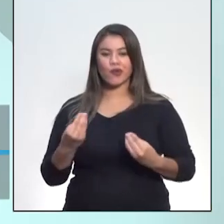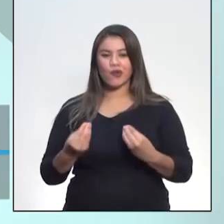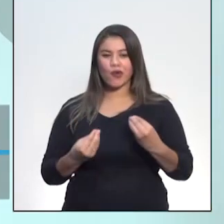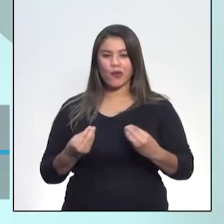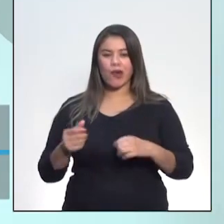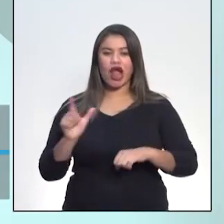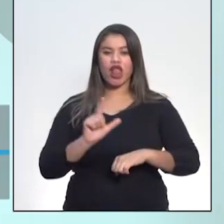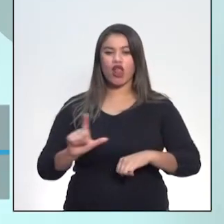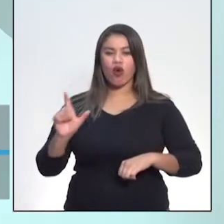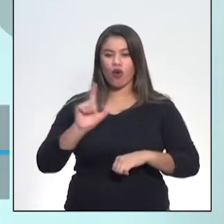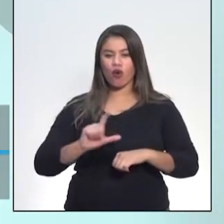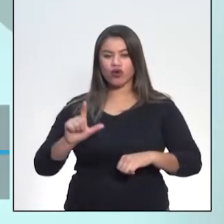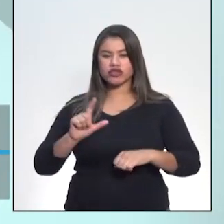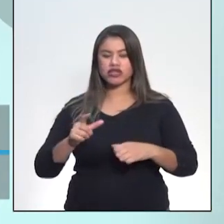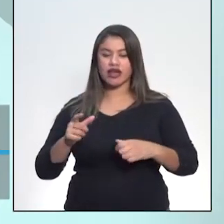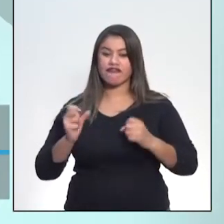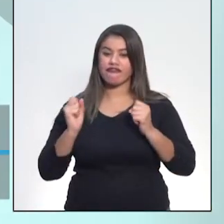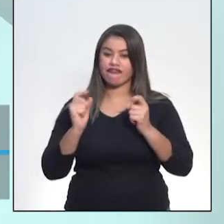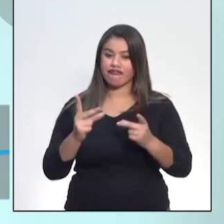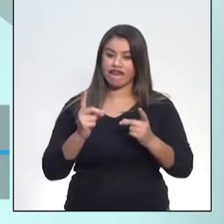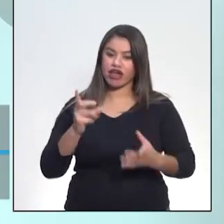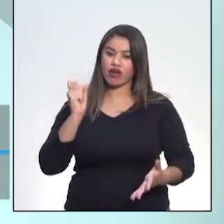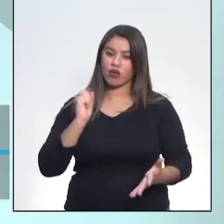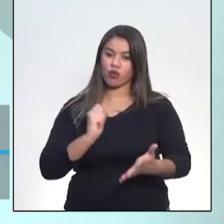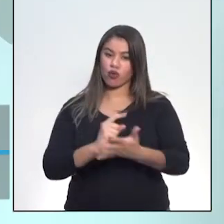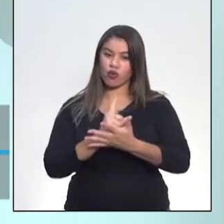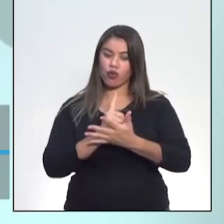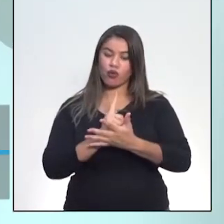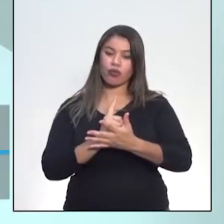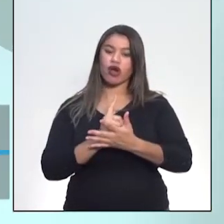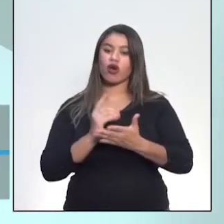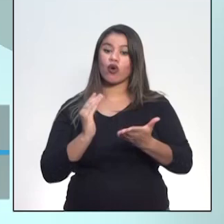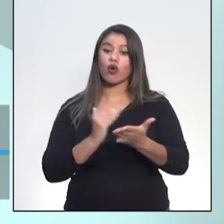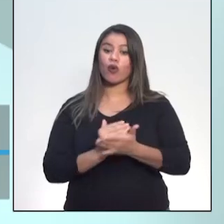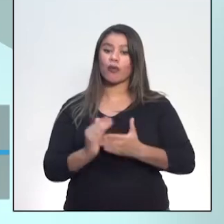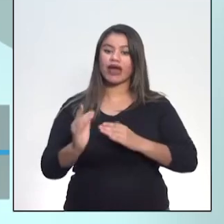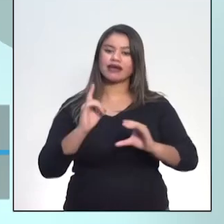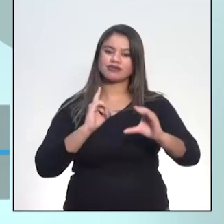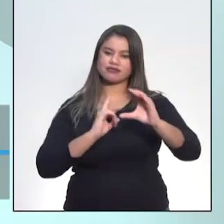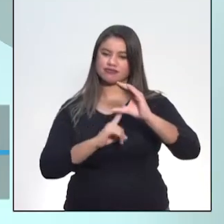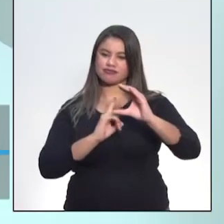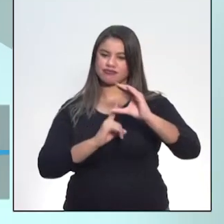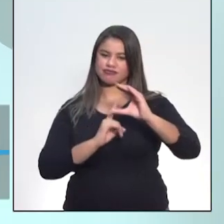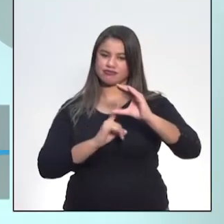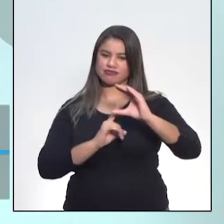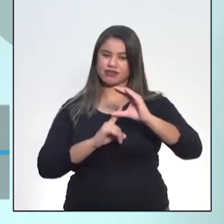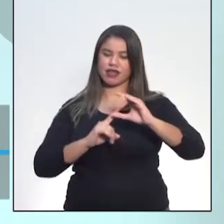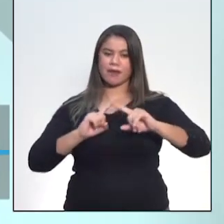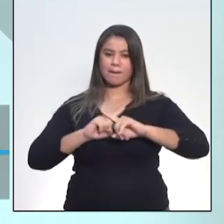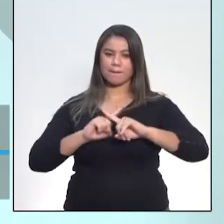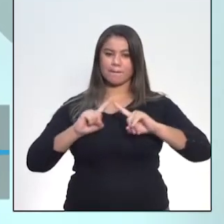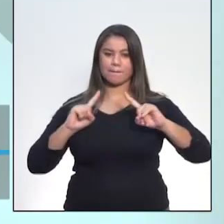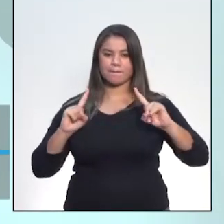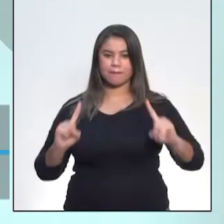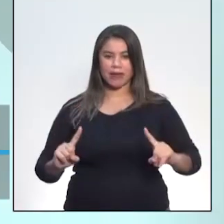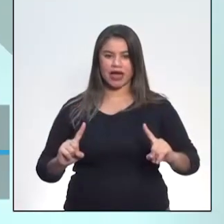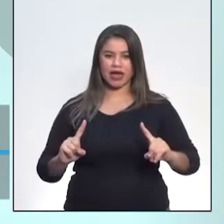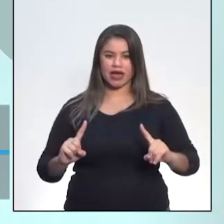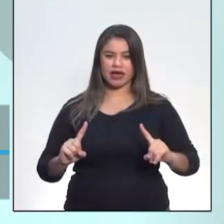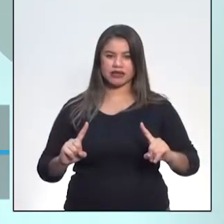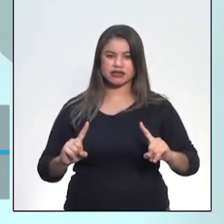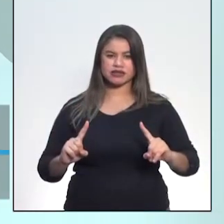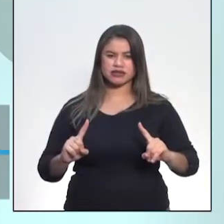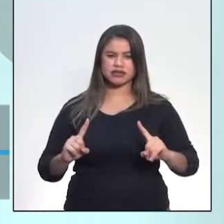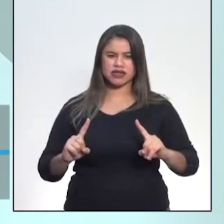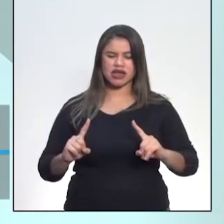ocorre, ou seja, a demanda e a oferta, que o capitalismo funciona. Mas, o que tem a